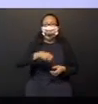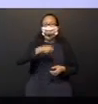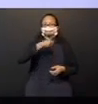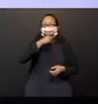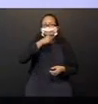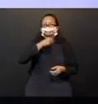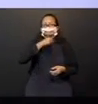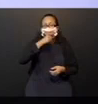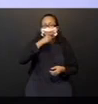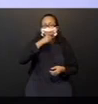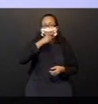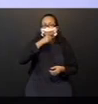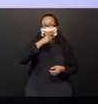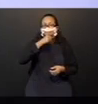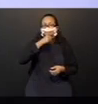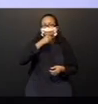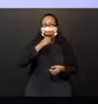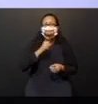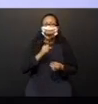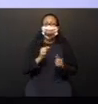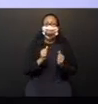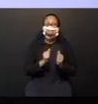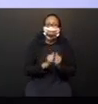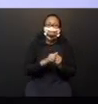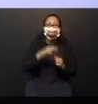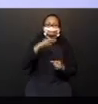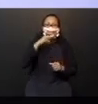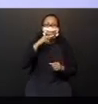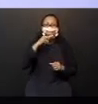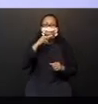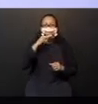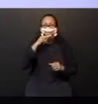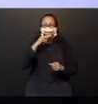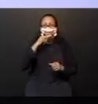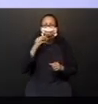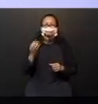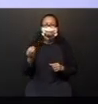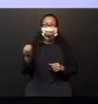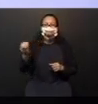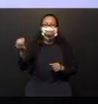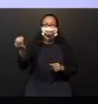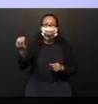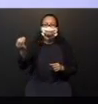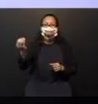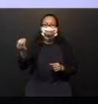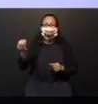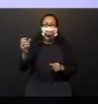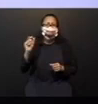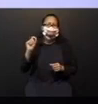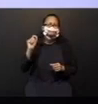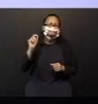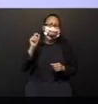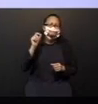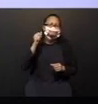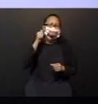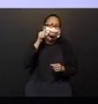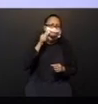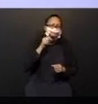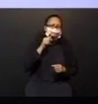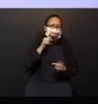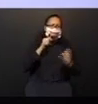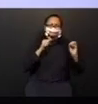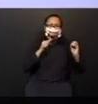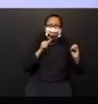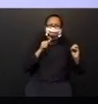netos aventureiros na viagem. Qual seria o feminino de o? E